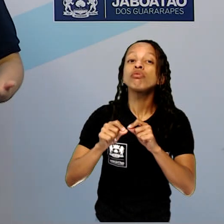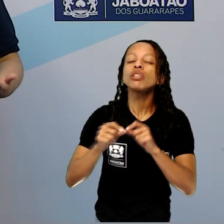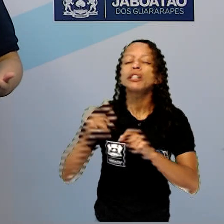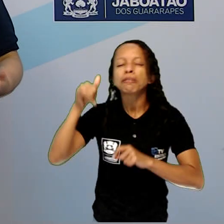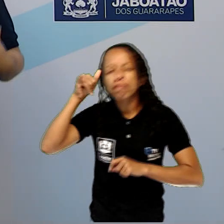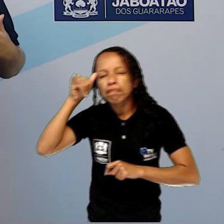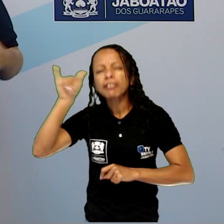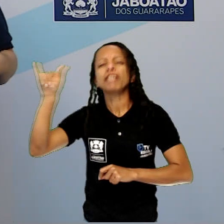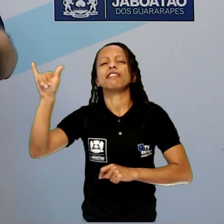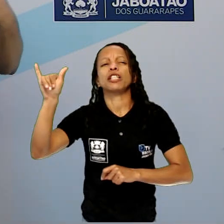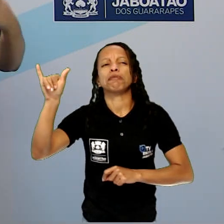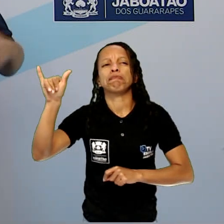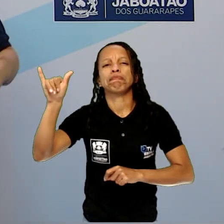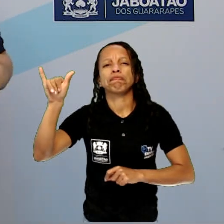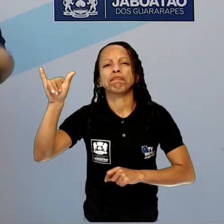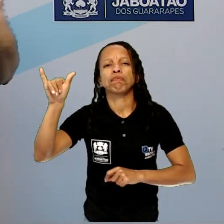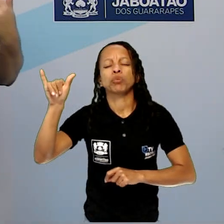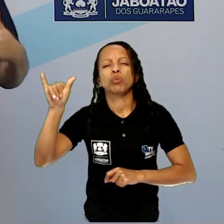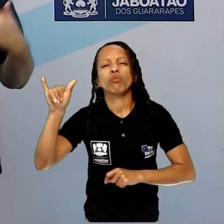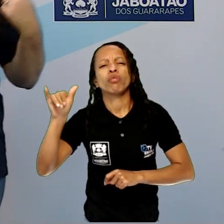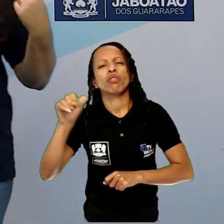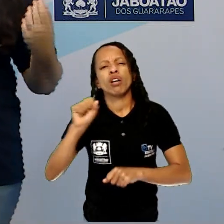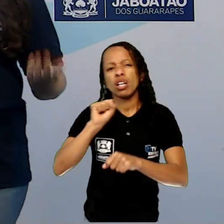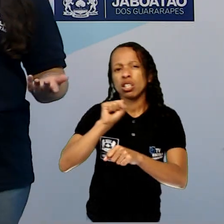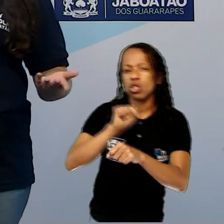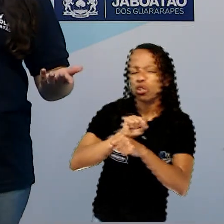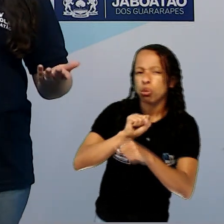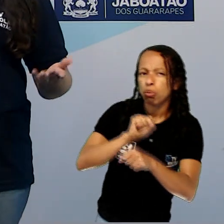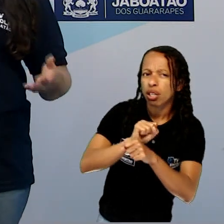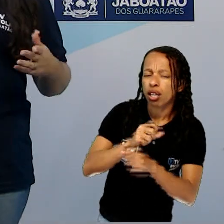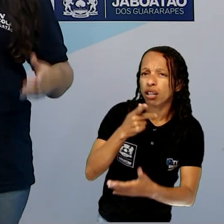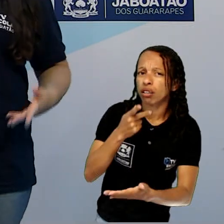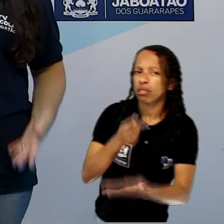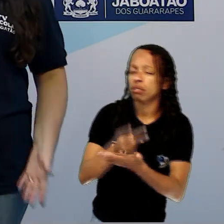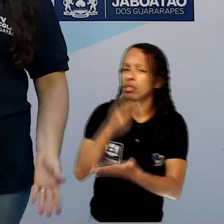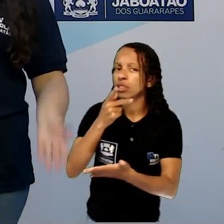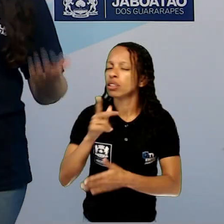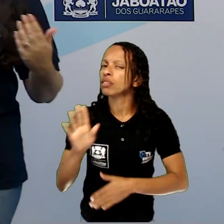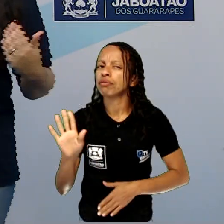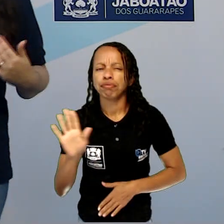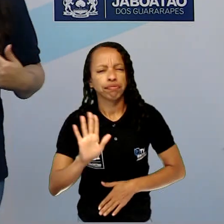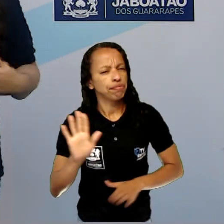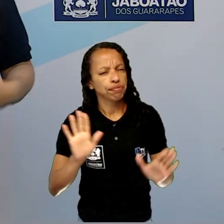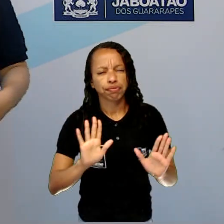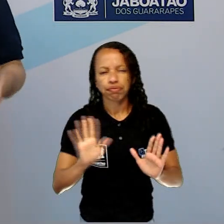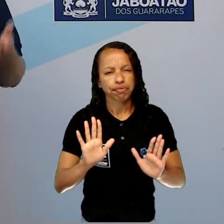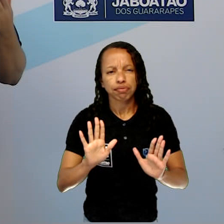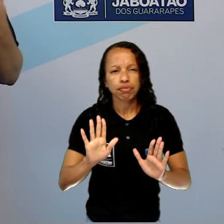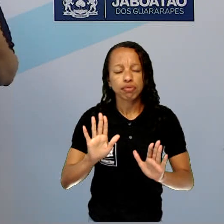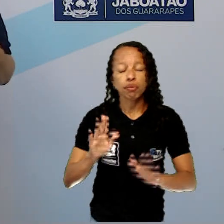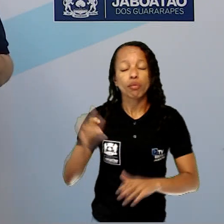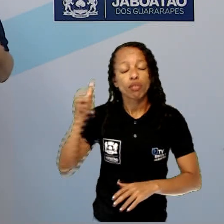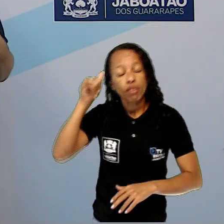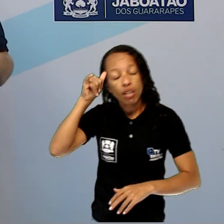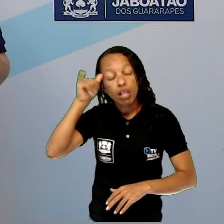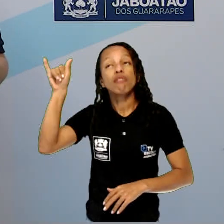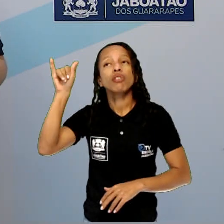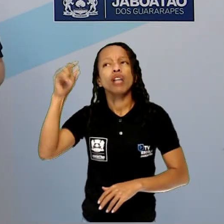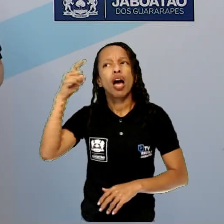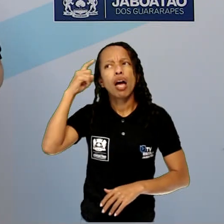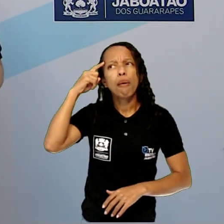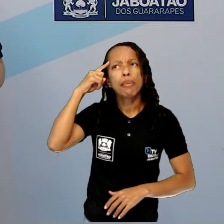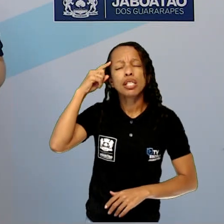prevenir. Então, a gente não vai esperar que algo aconteça. A gente tem que prevenir e pensar nas situações que